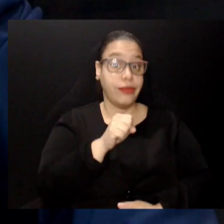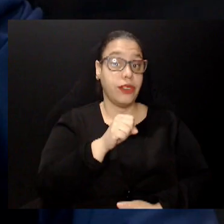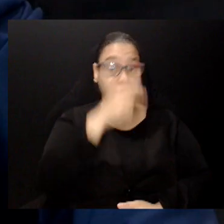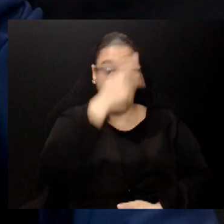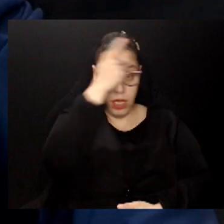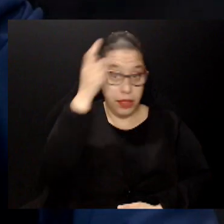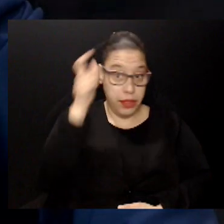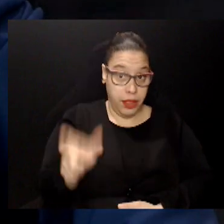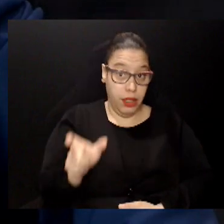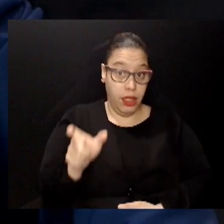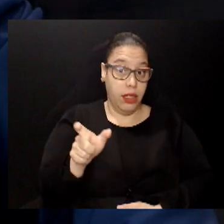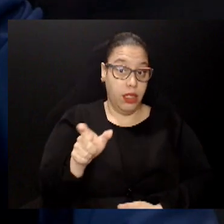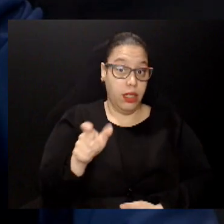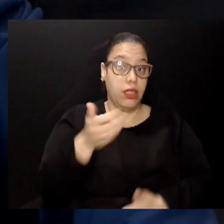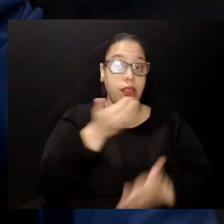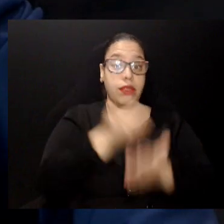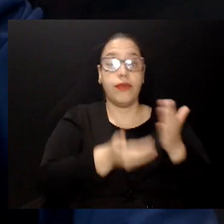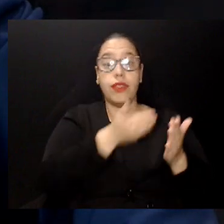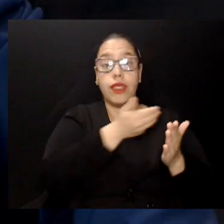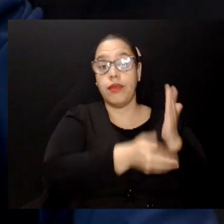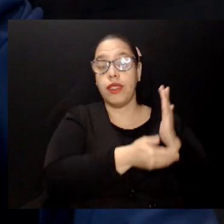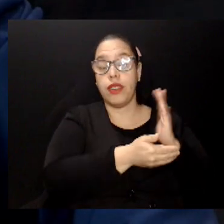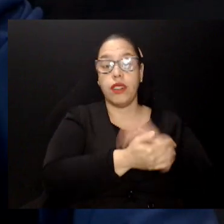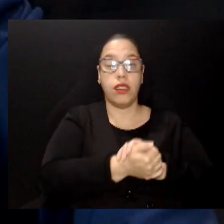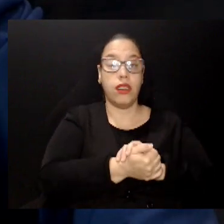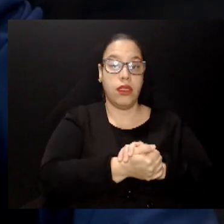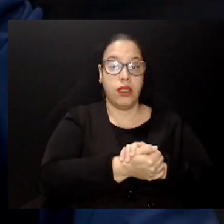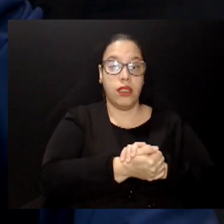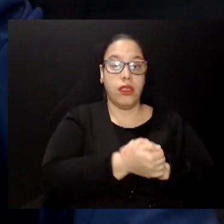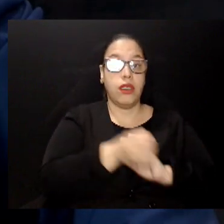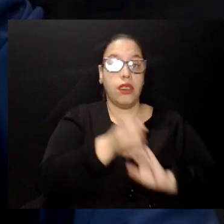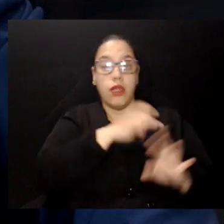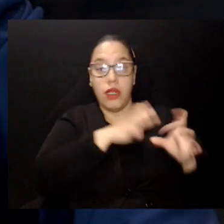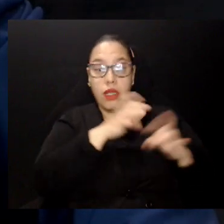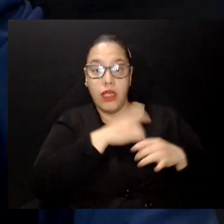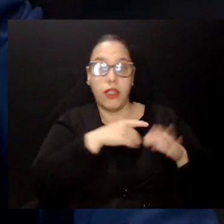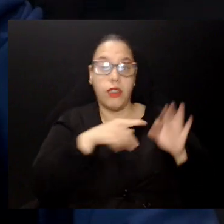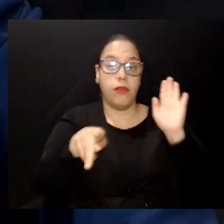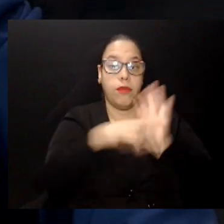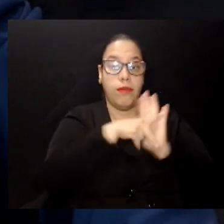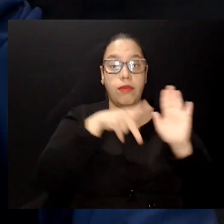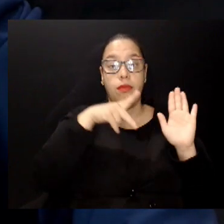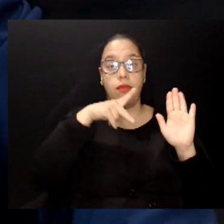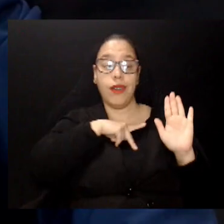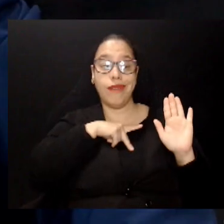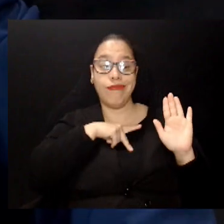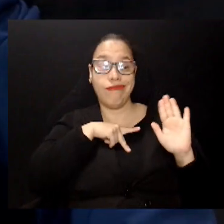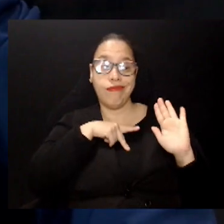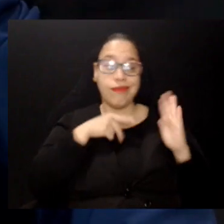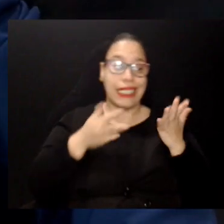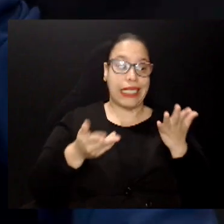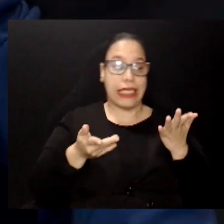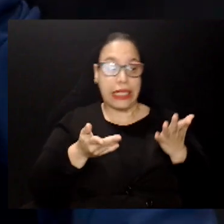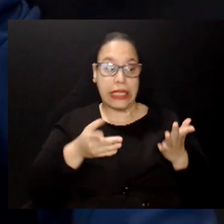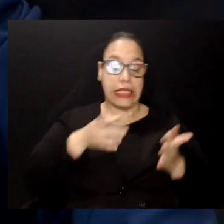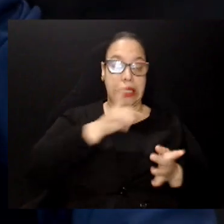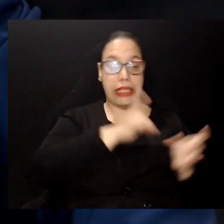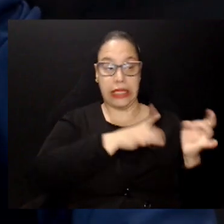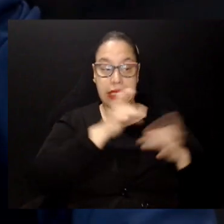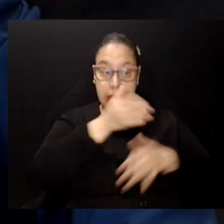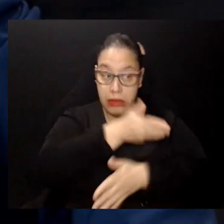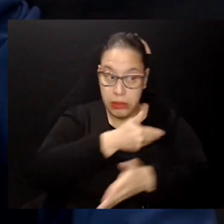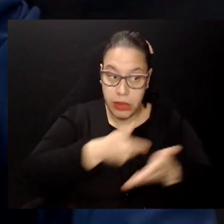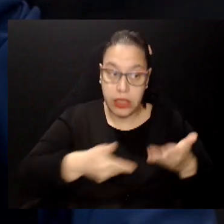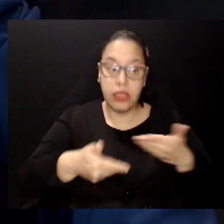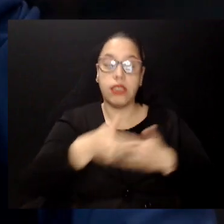de perder, né? Ela pode ter medo de pertencer, ela pode ter medo de fazer parte,